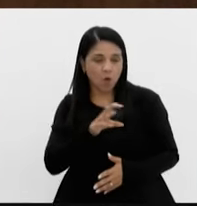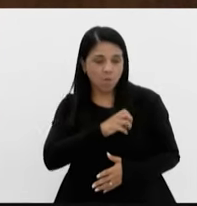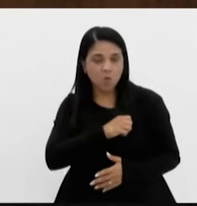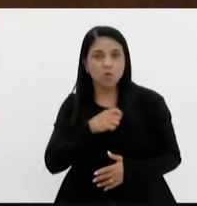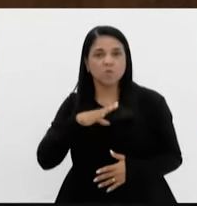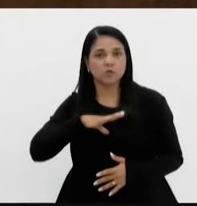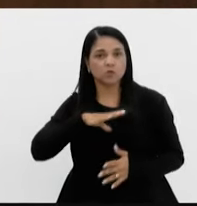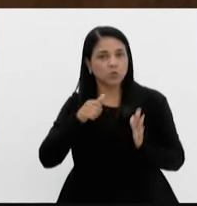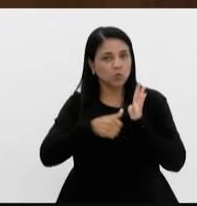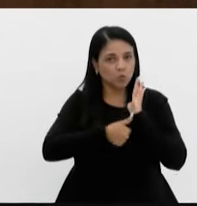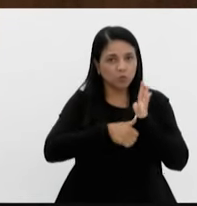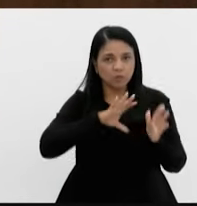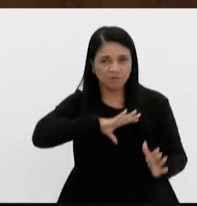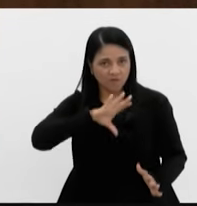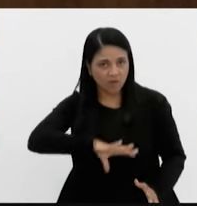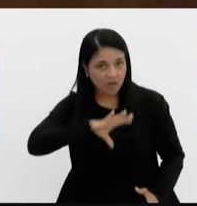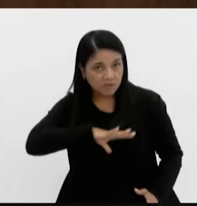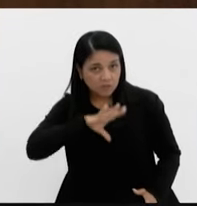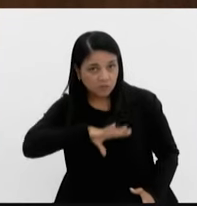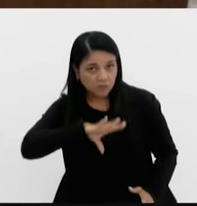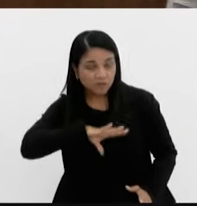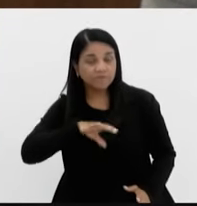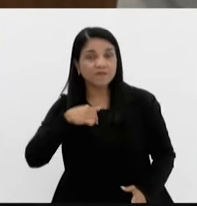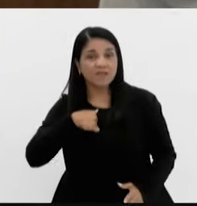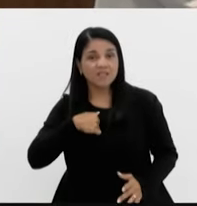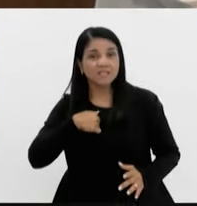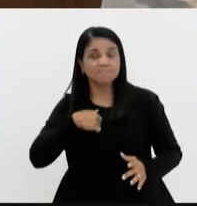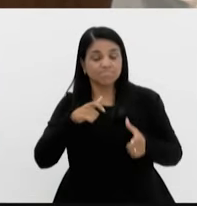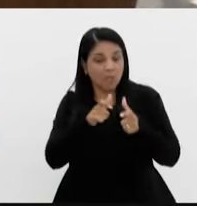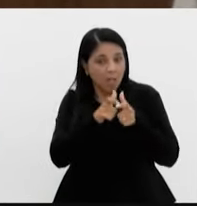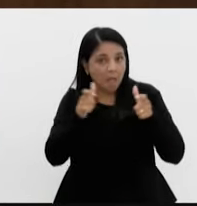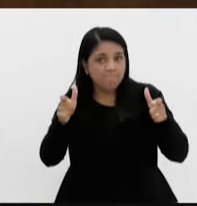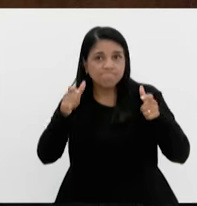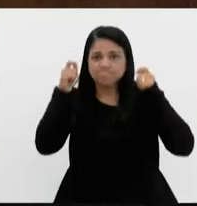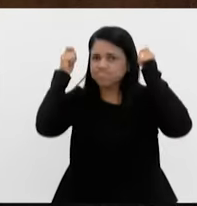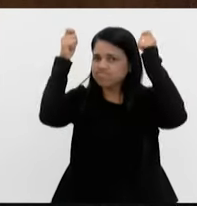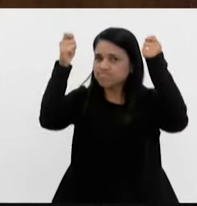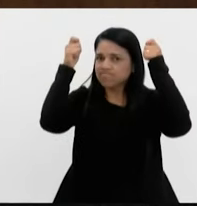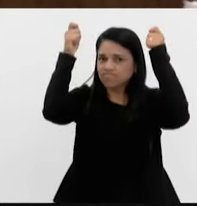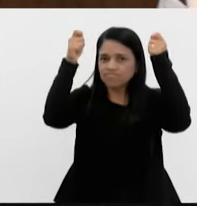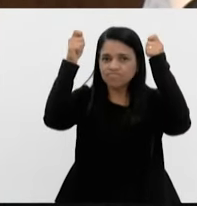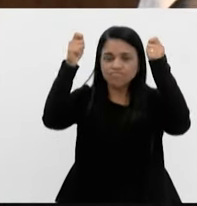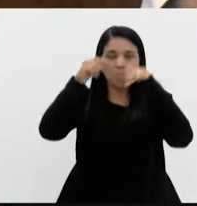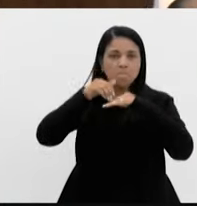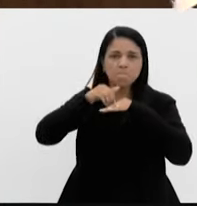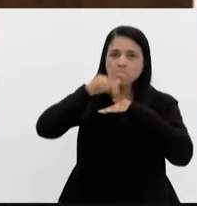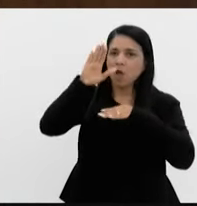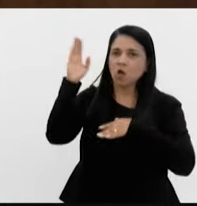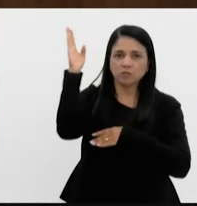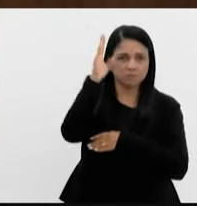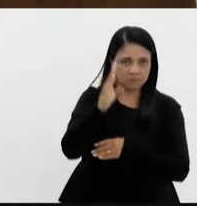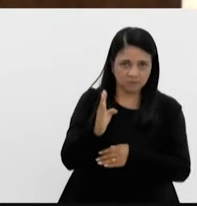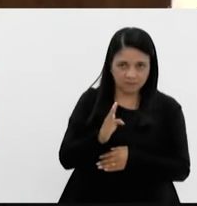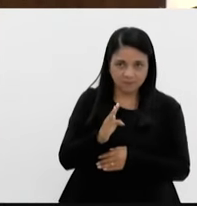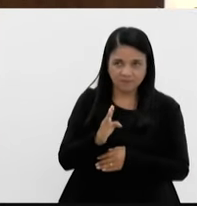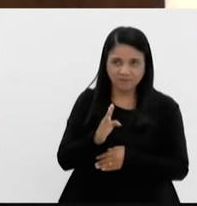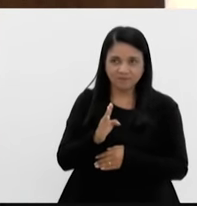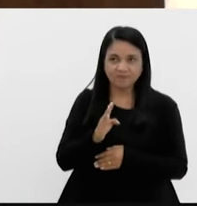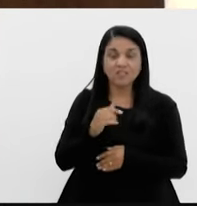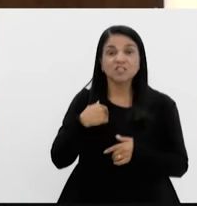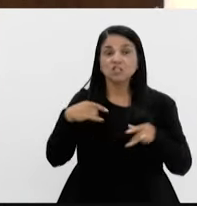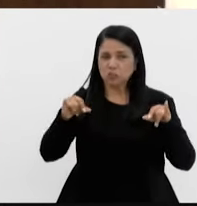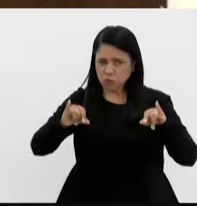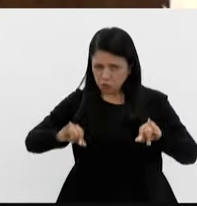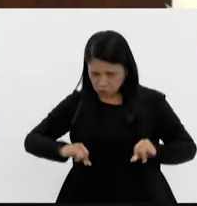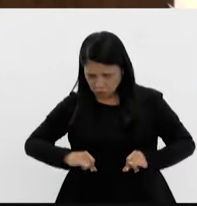Vasco da Gama e essa imensa torcida que é uma das maiores do Brasil que tá aí como todo mundo fala ah sofrendo